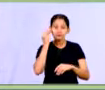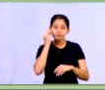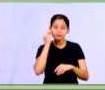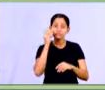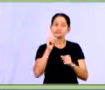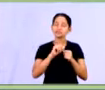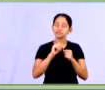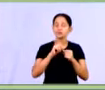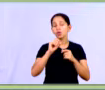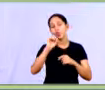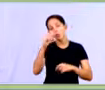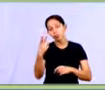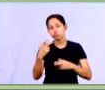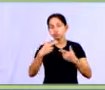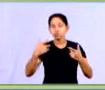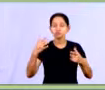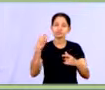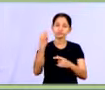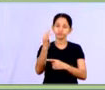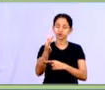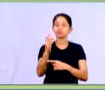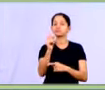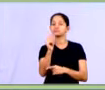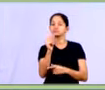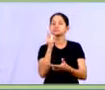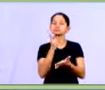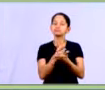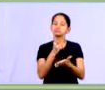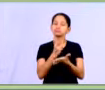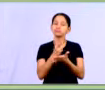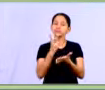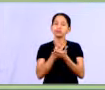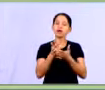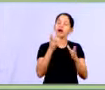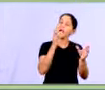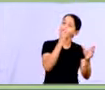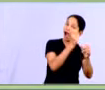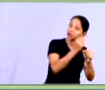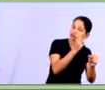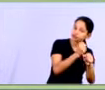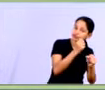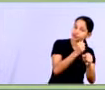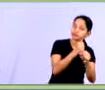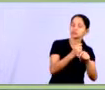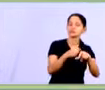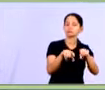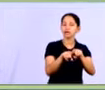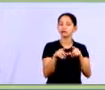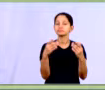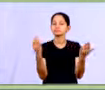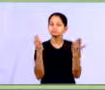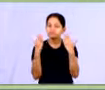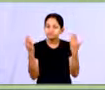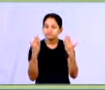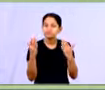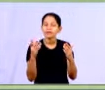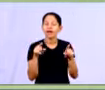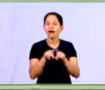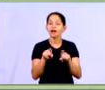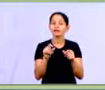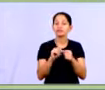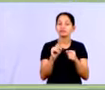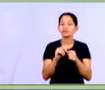O projeto. Valores constantes no fluxo de caixa. Esse fluxo representa